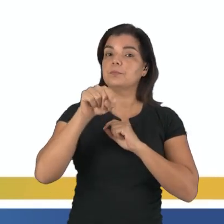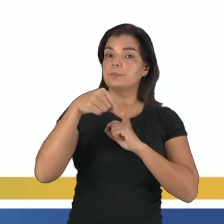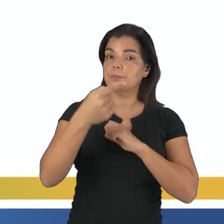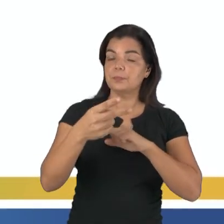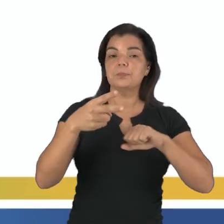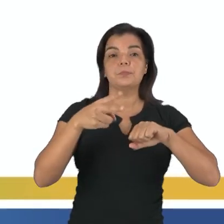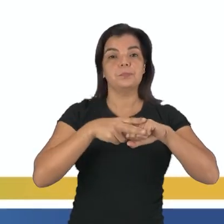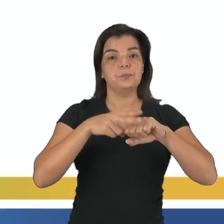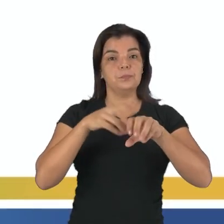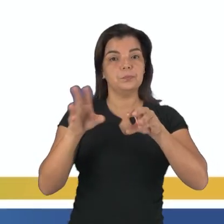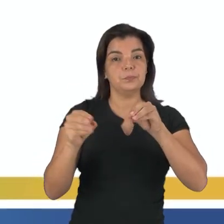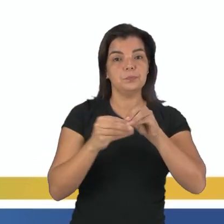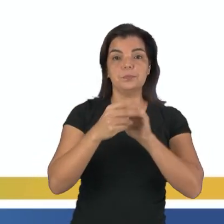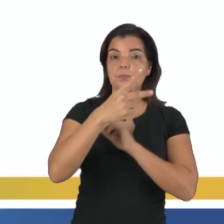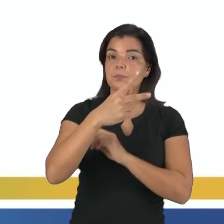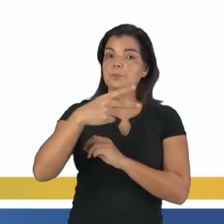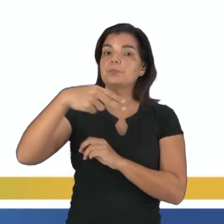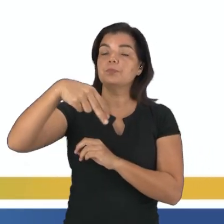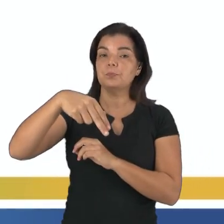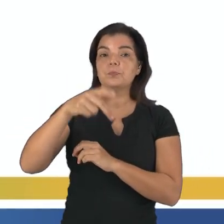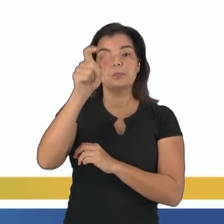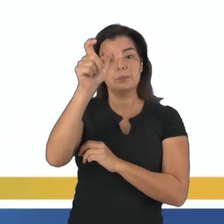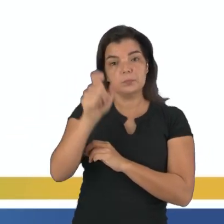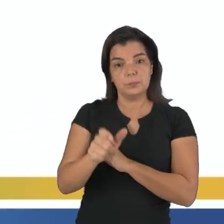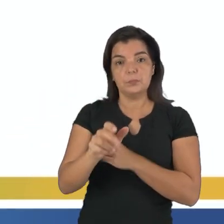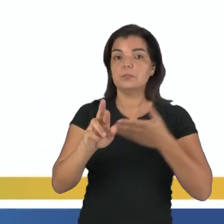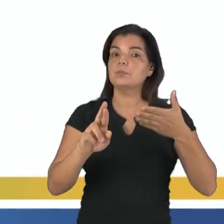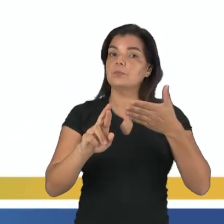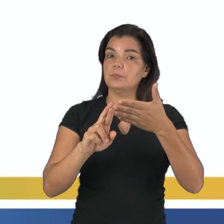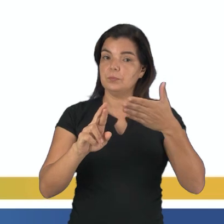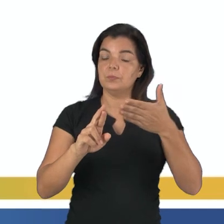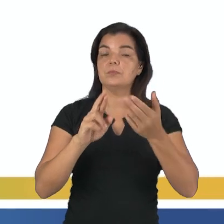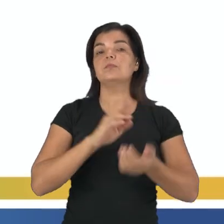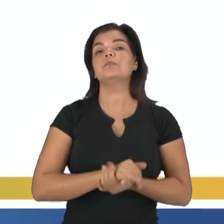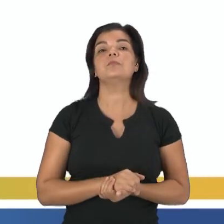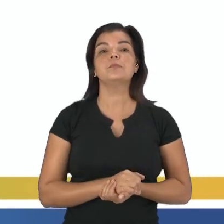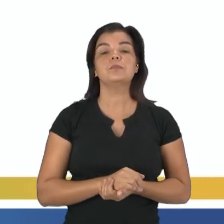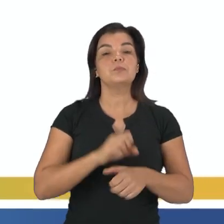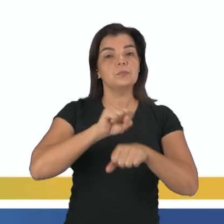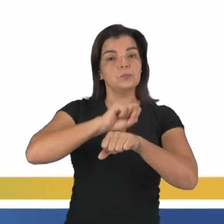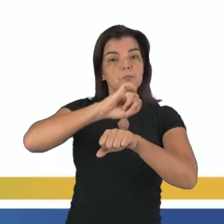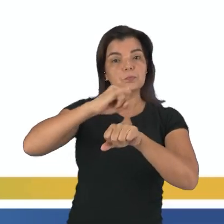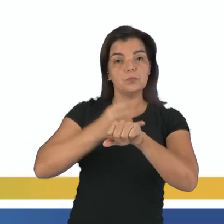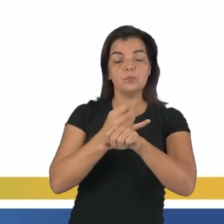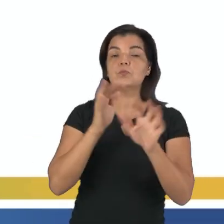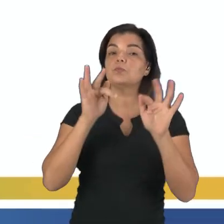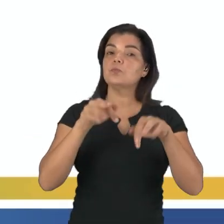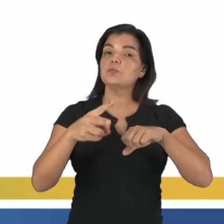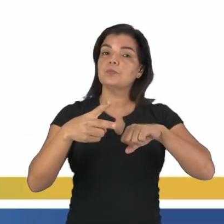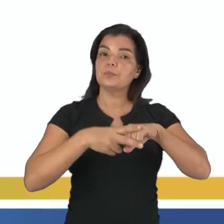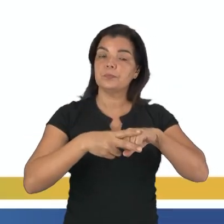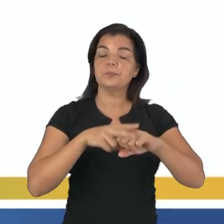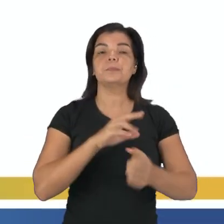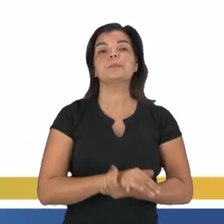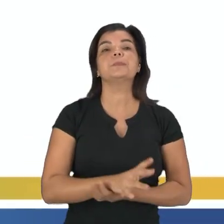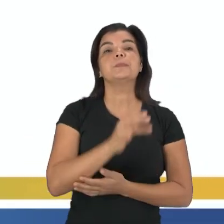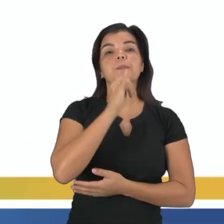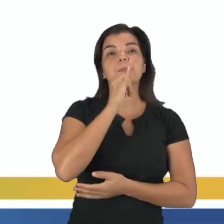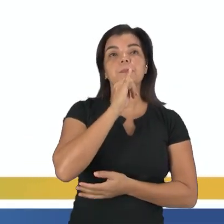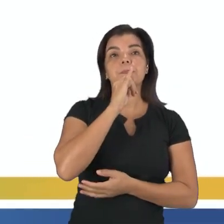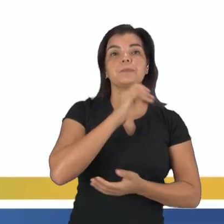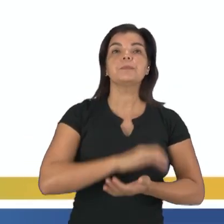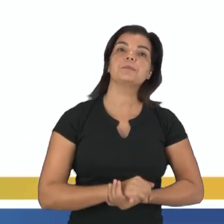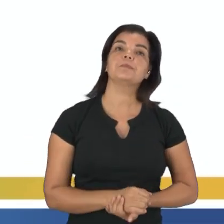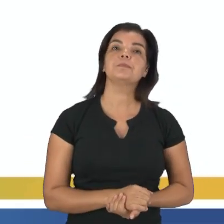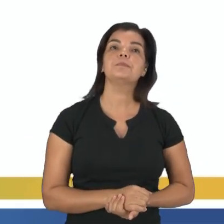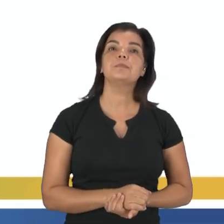verbo auxiliar tem o pronome, ou seja, a pessoa de quem você está falando, o sujeito. E por último, a gente tem o verbo. Então, o exemplo,